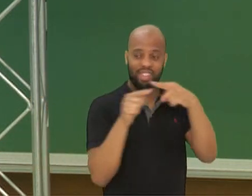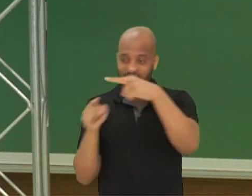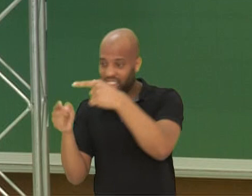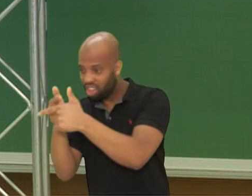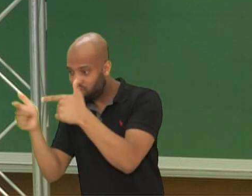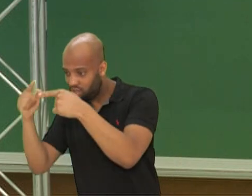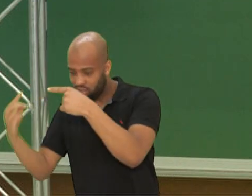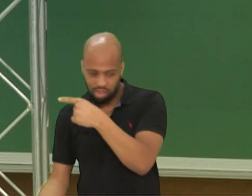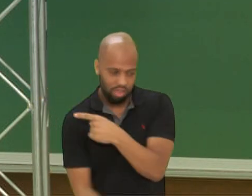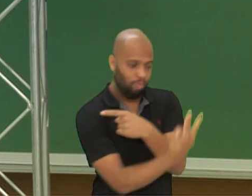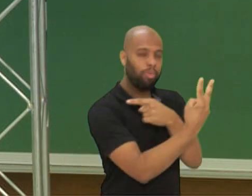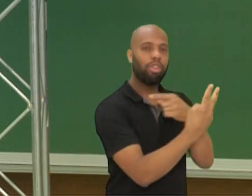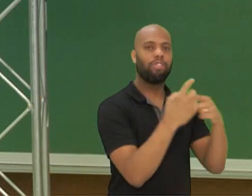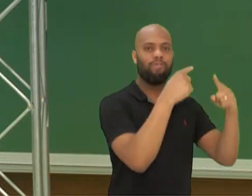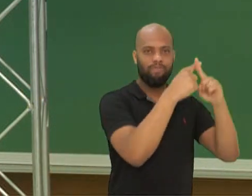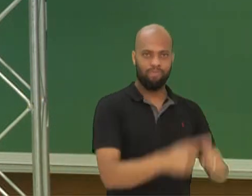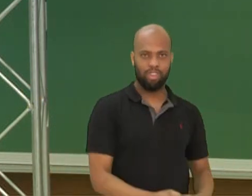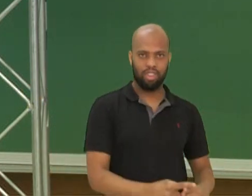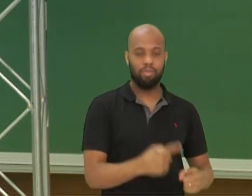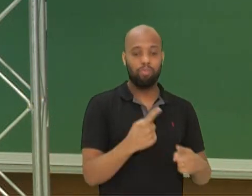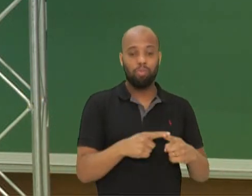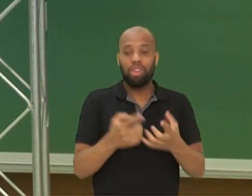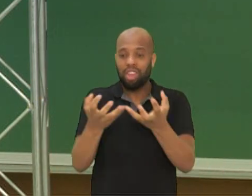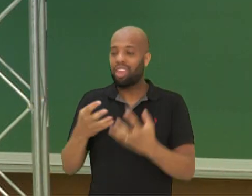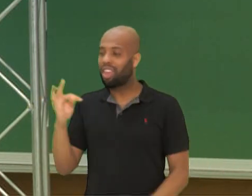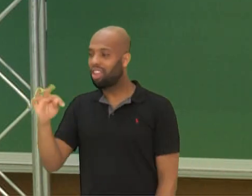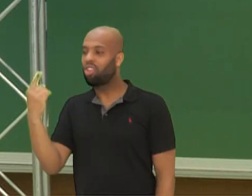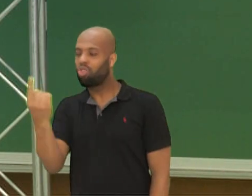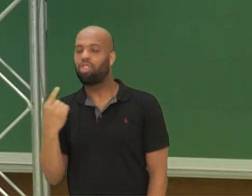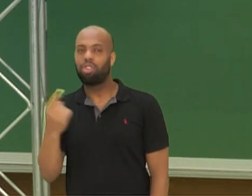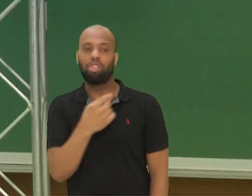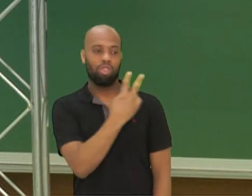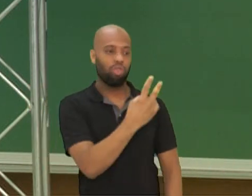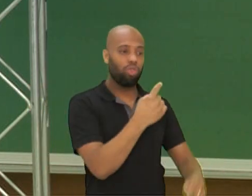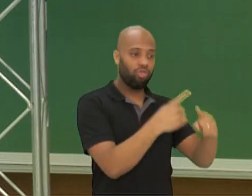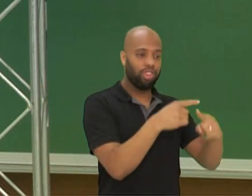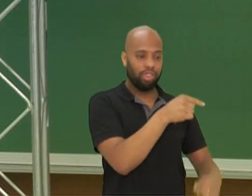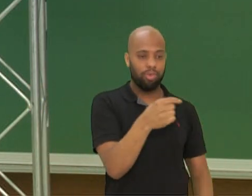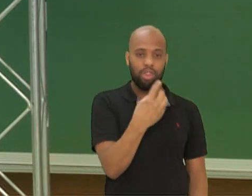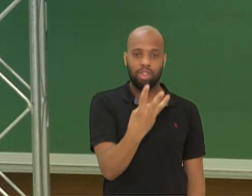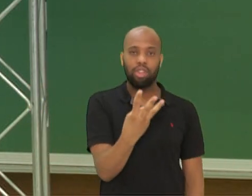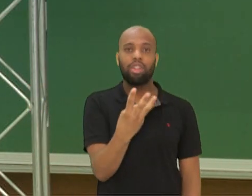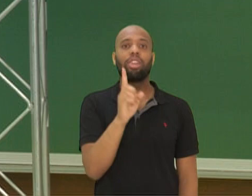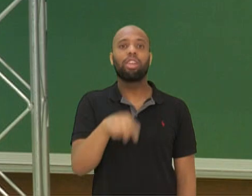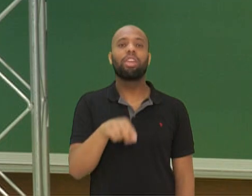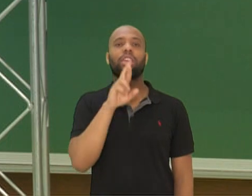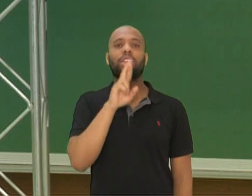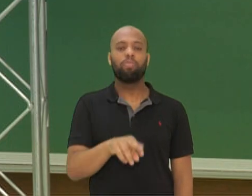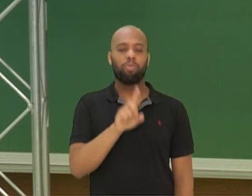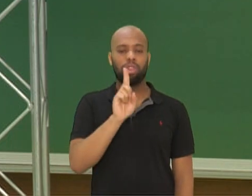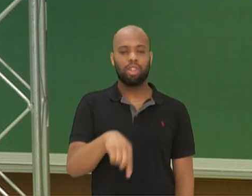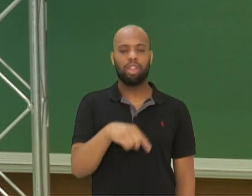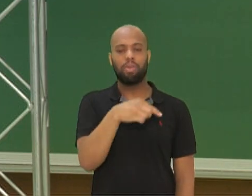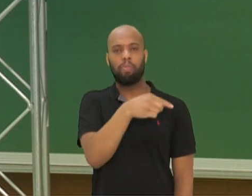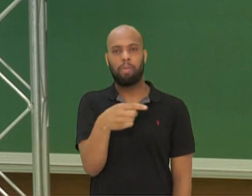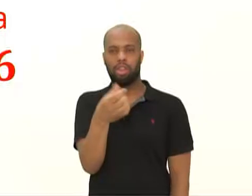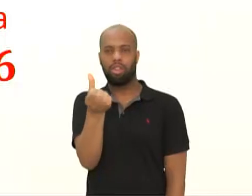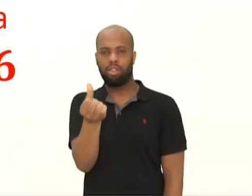e encontrar bases iguais para poder resolver. Ok? Muito bom, né? Resolver esse